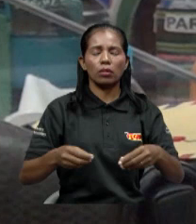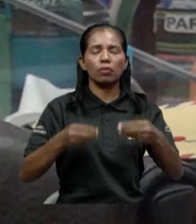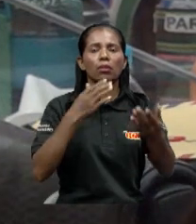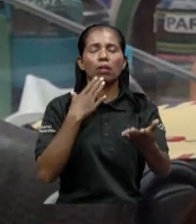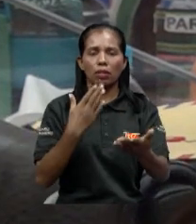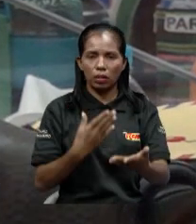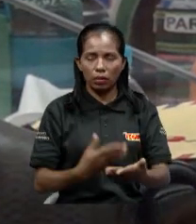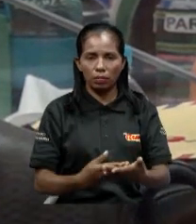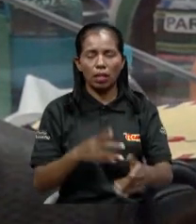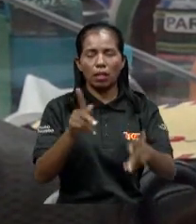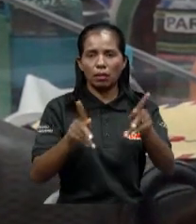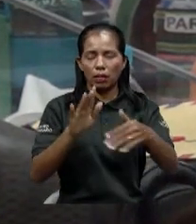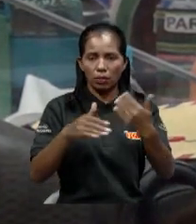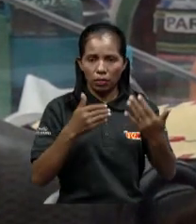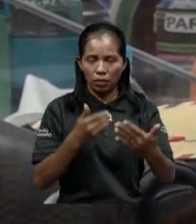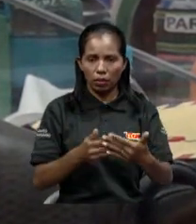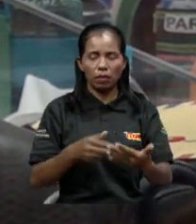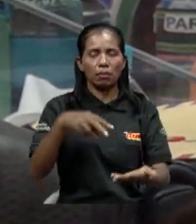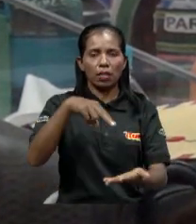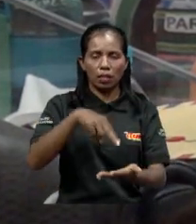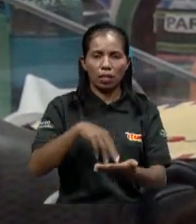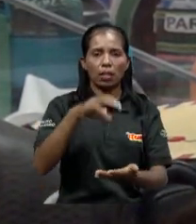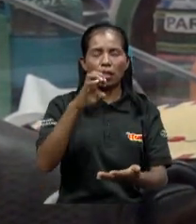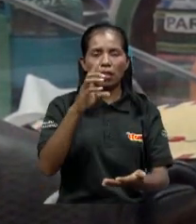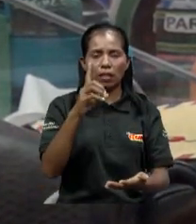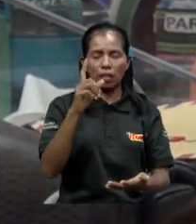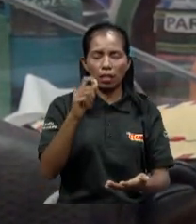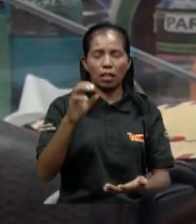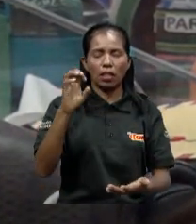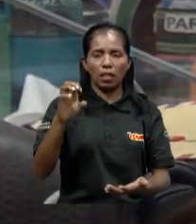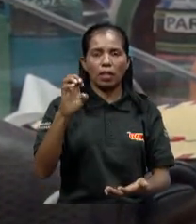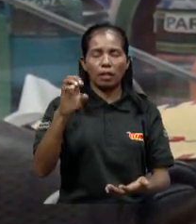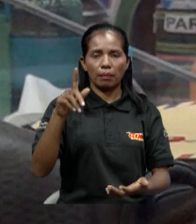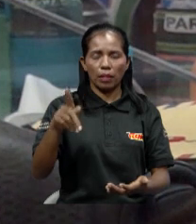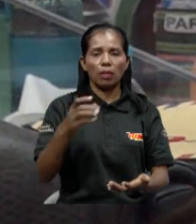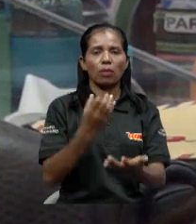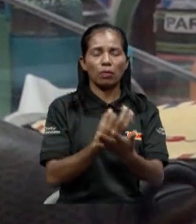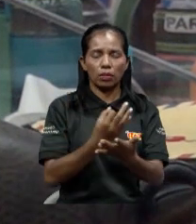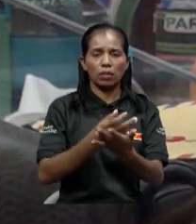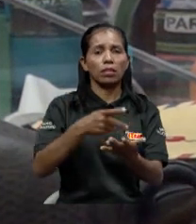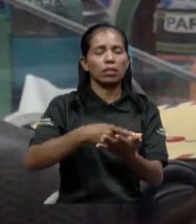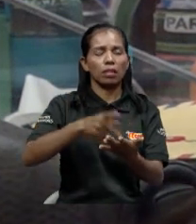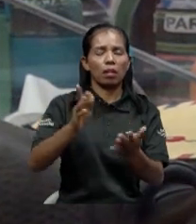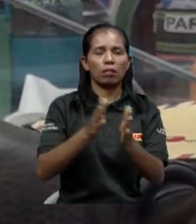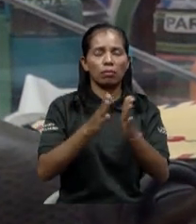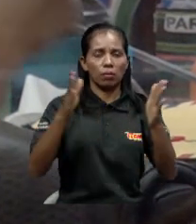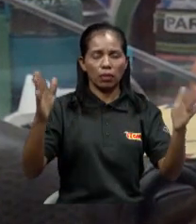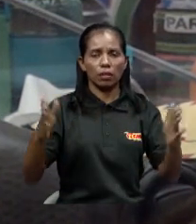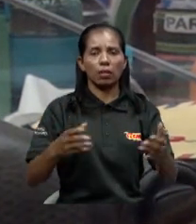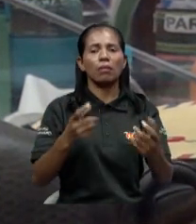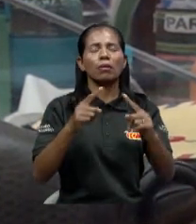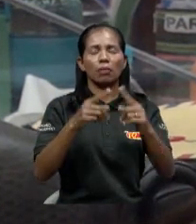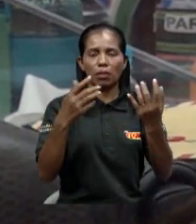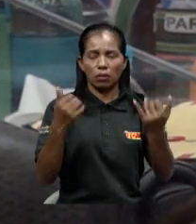ba povo. E da nemak hari EDTLP, o salário de nebeke, bot, teptebes, mais